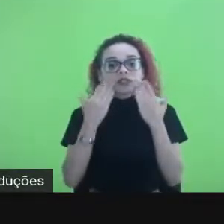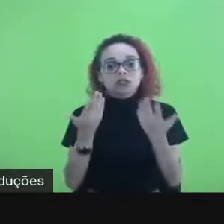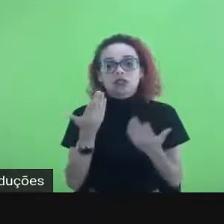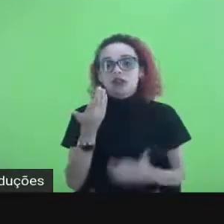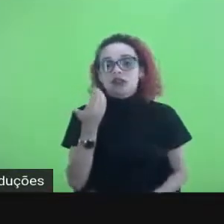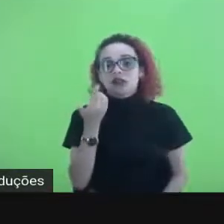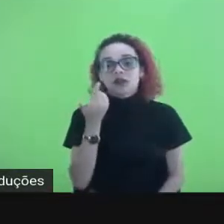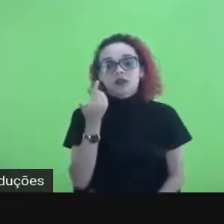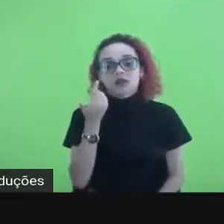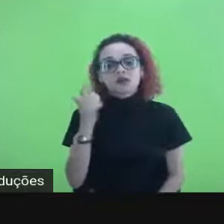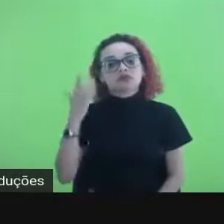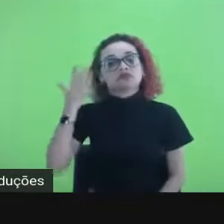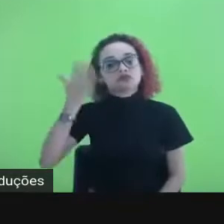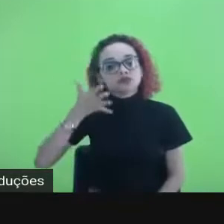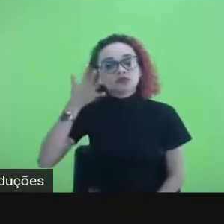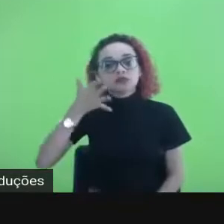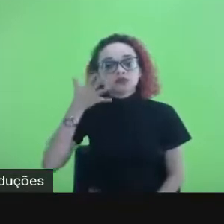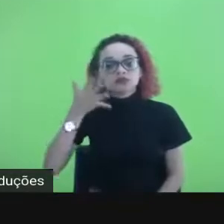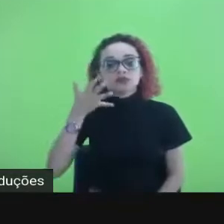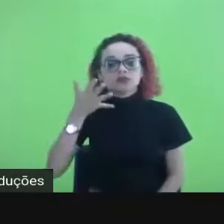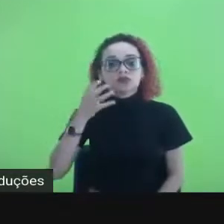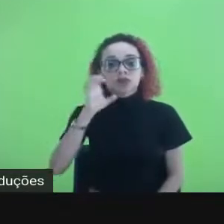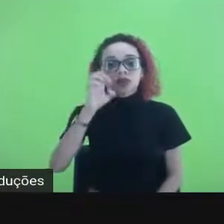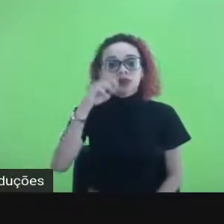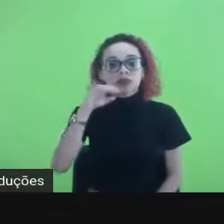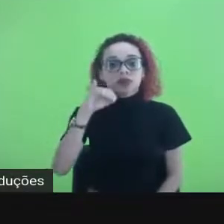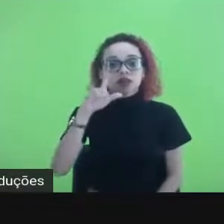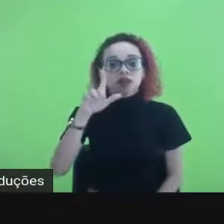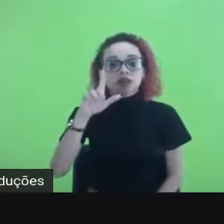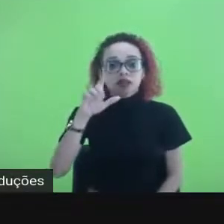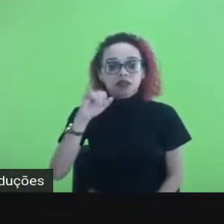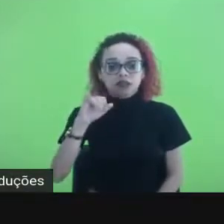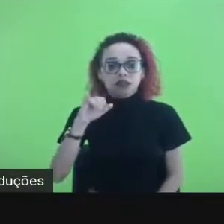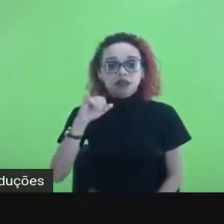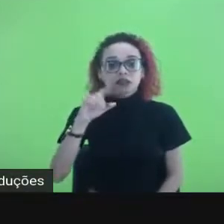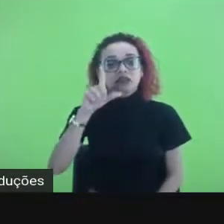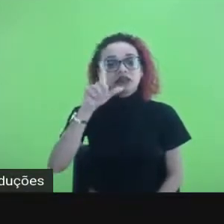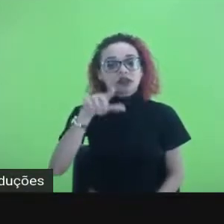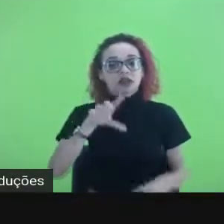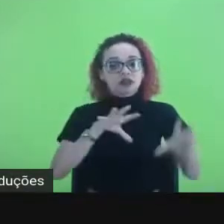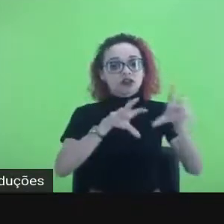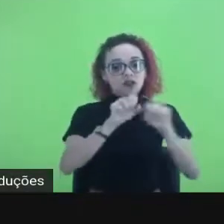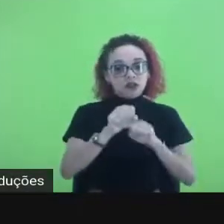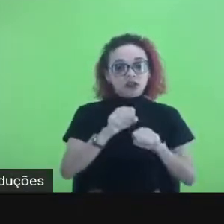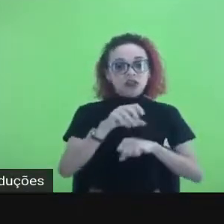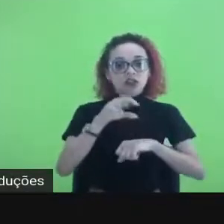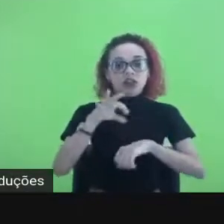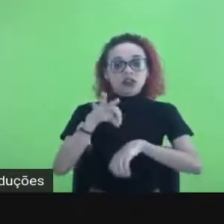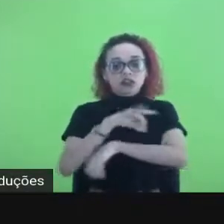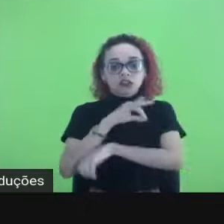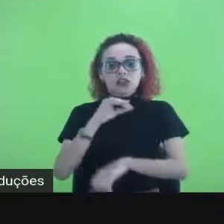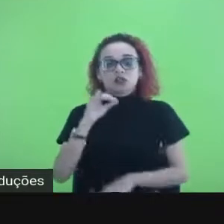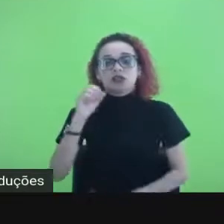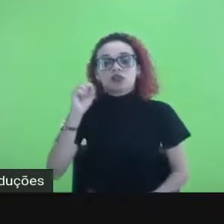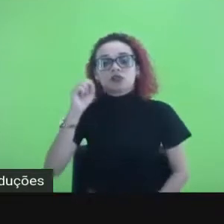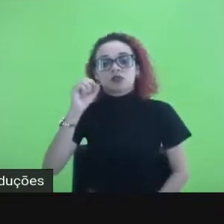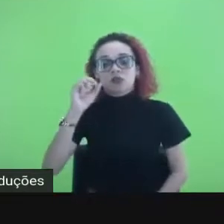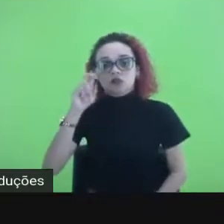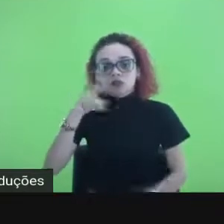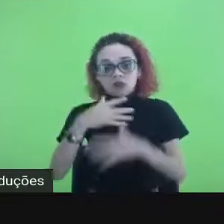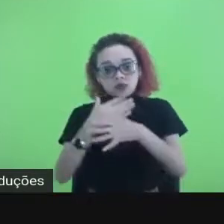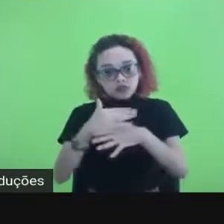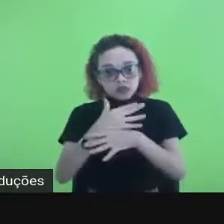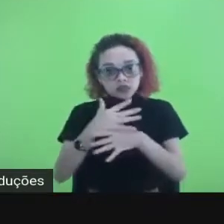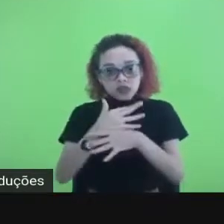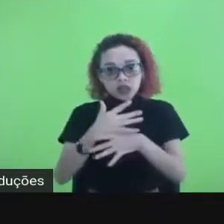próxima palestrante, Emily Leandro, né, ela é graduada em Arquitetura e Urbanismo pela Univap,